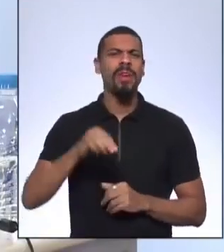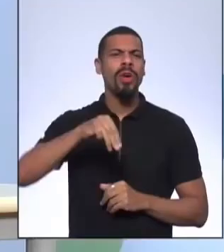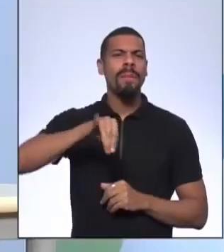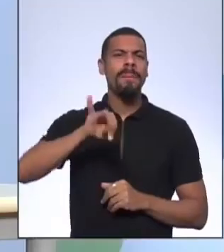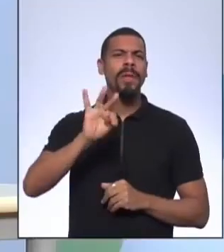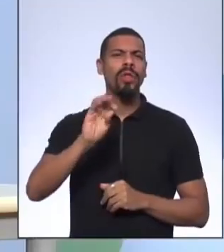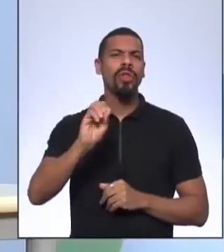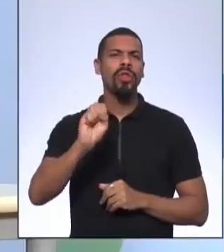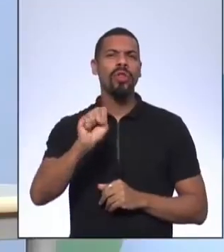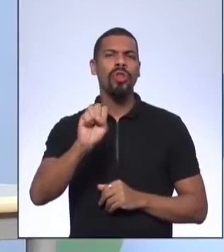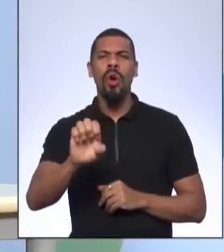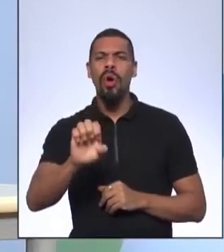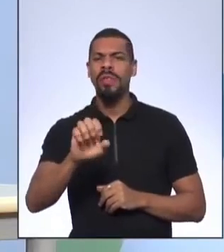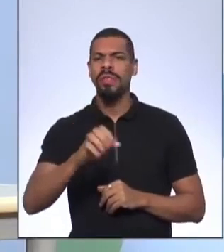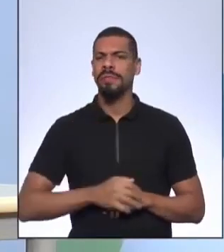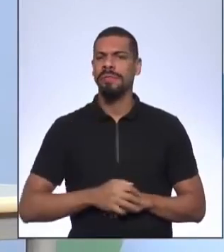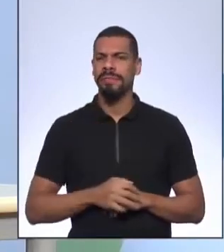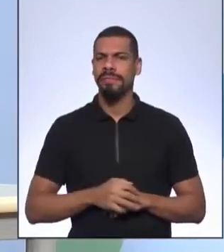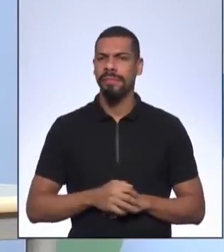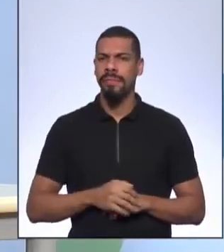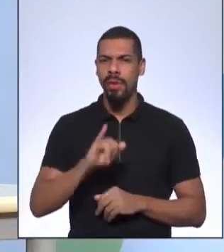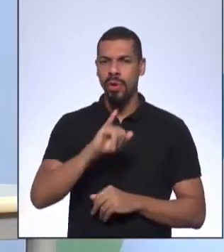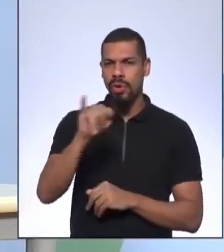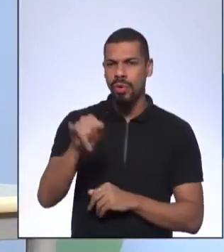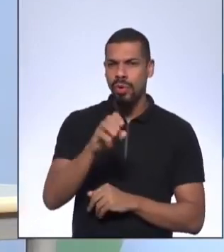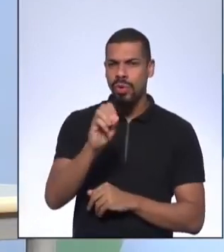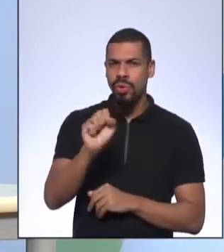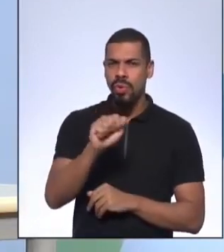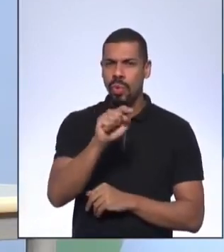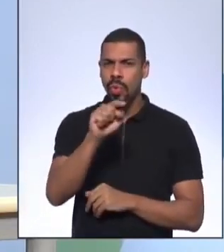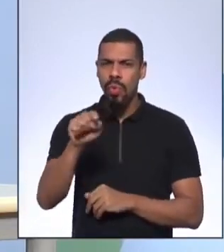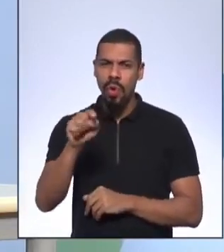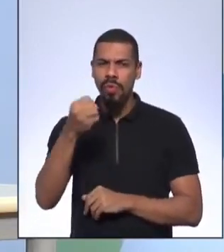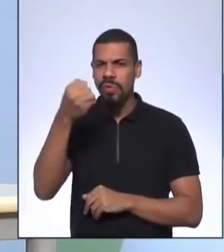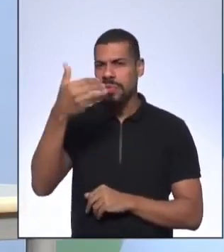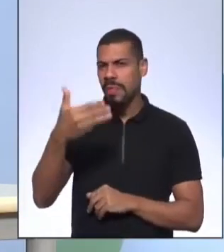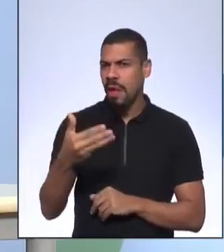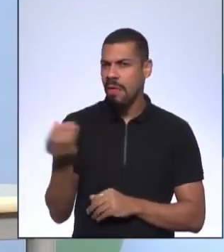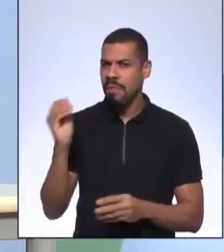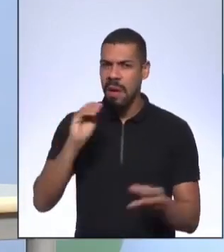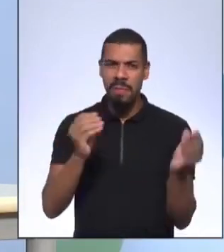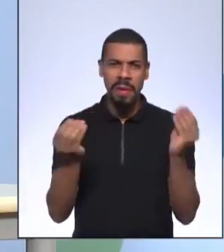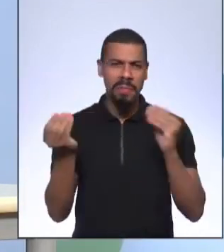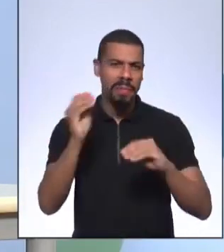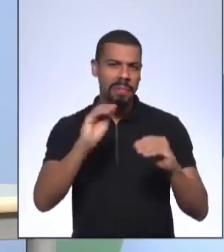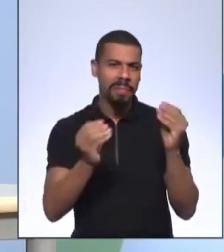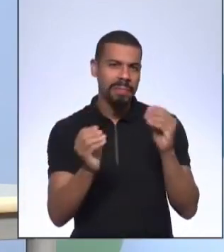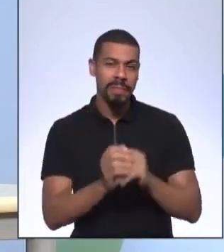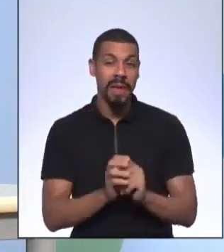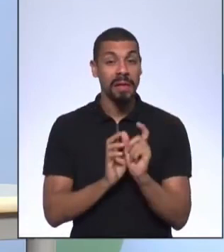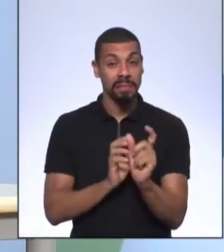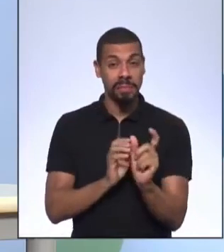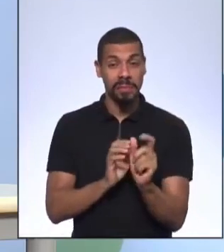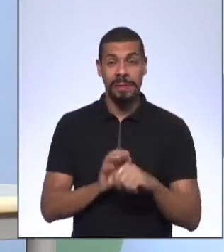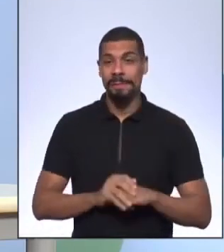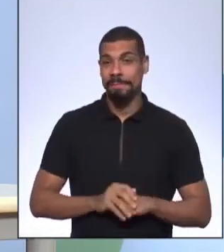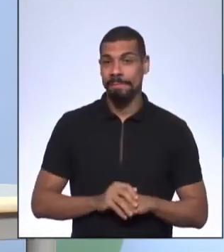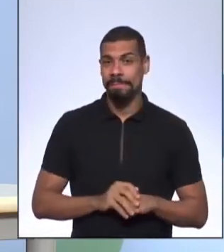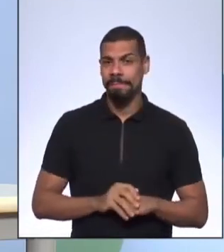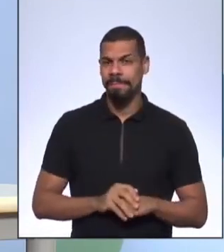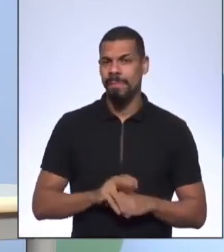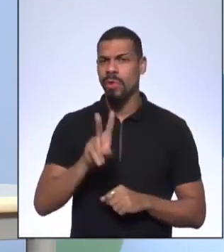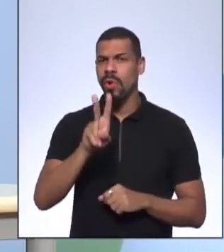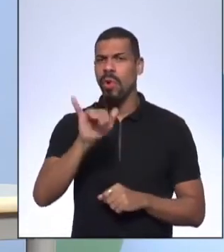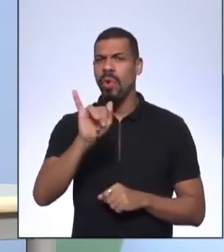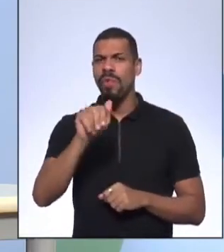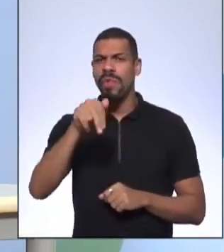mitose. Olha que legal. João falou mitose, Felipe, Ellen, uma galera aqui falando mitose. O Vinícius falou